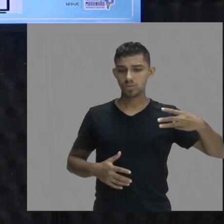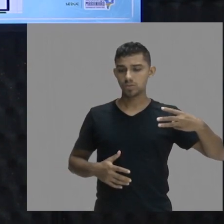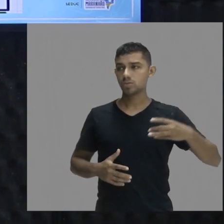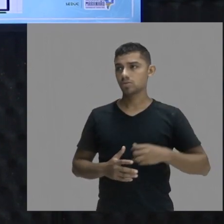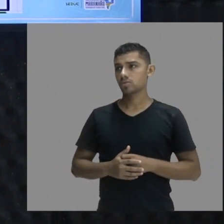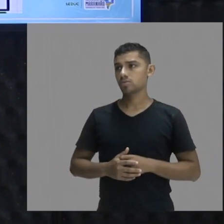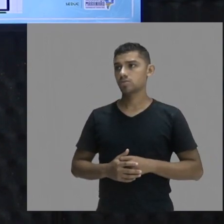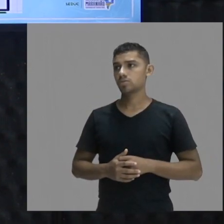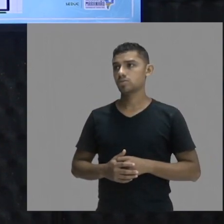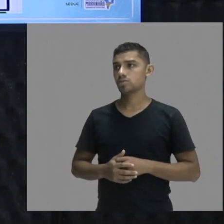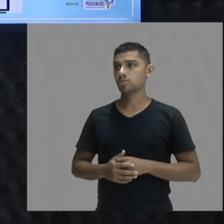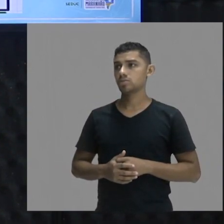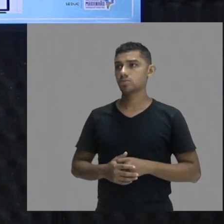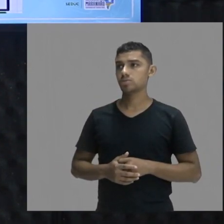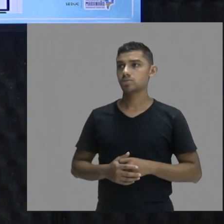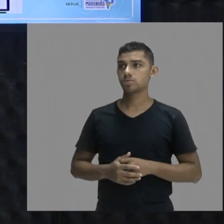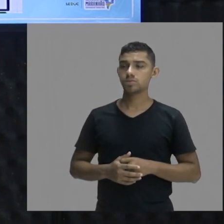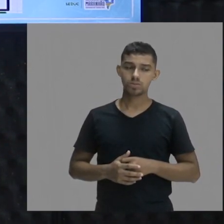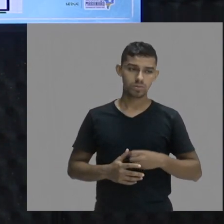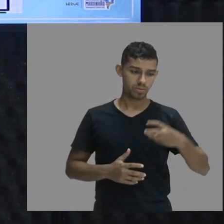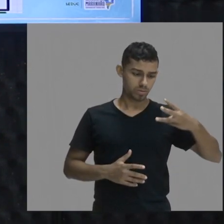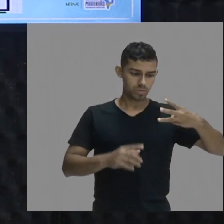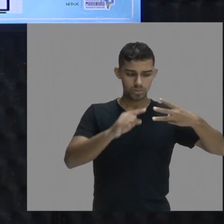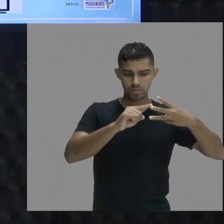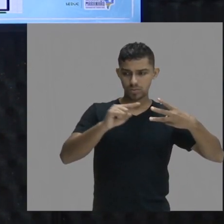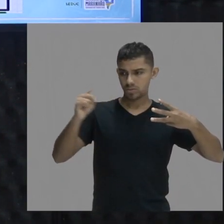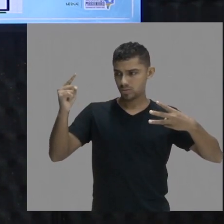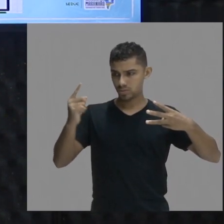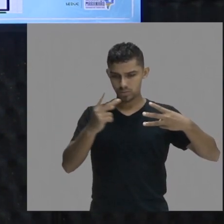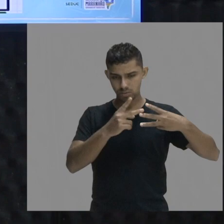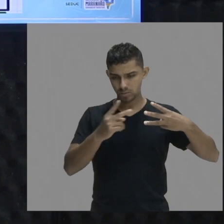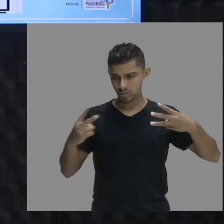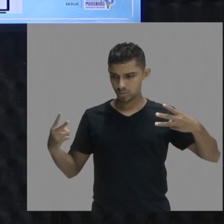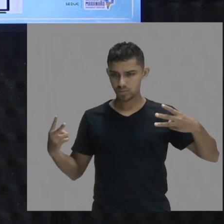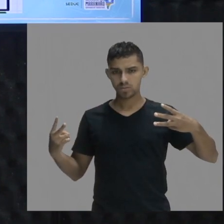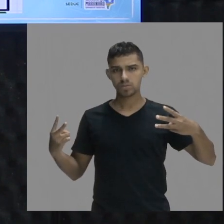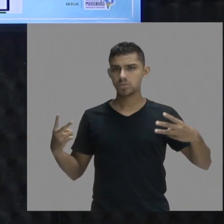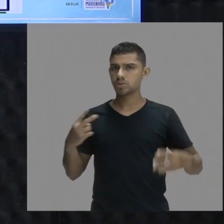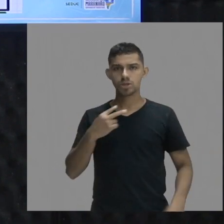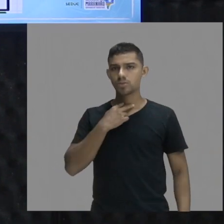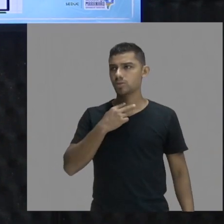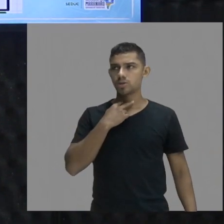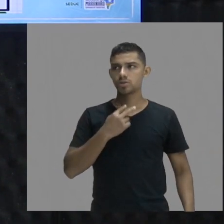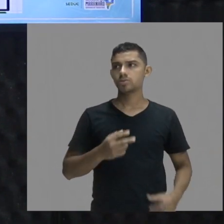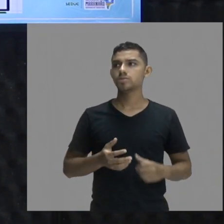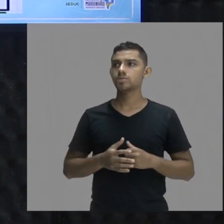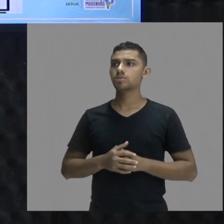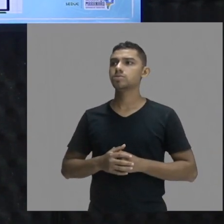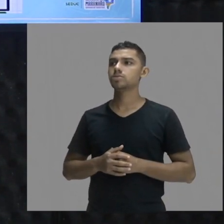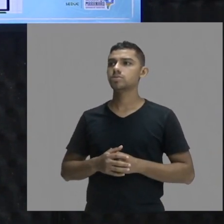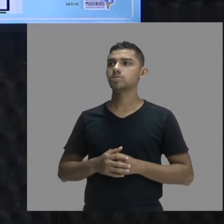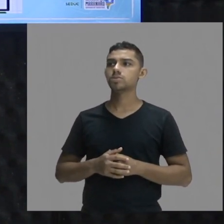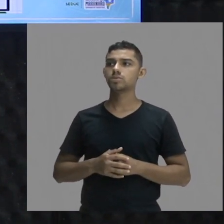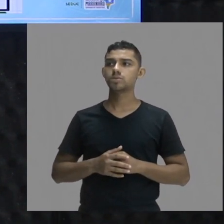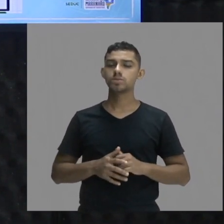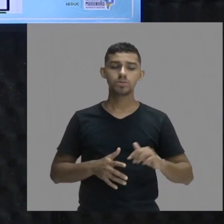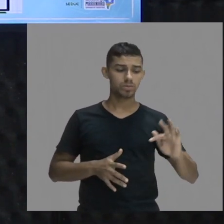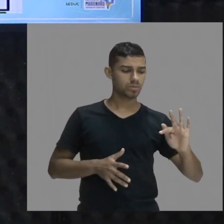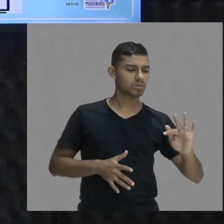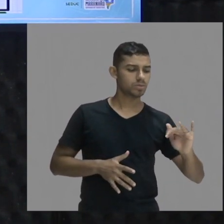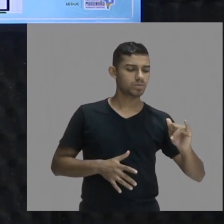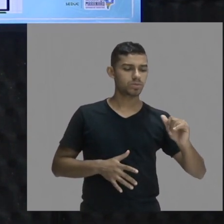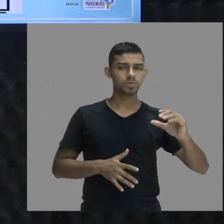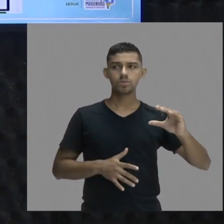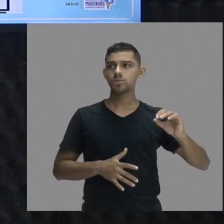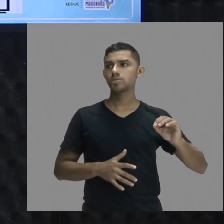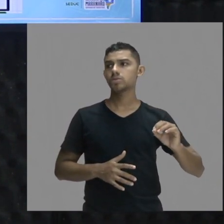irmãos, esse aqui está associado a 2 irmãos. Ó. Então, não pode. E mais, esse filho único aqui,